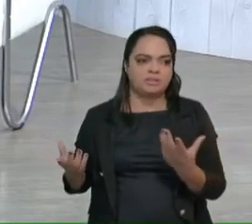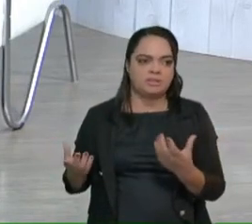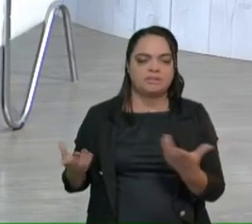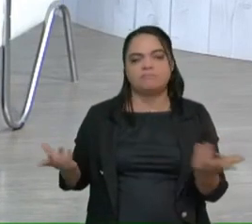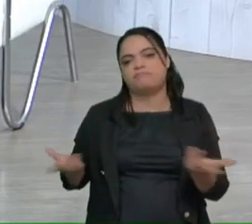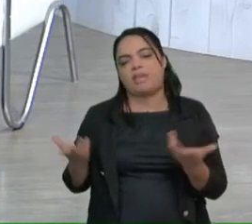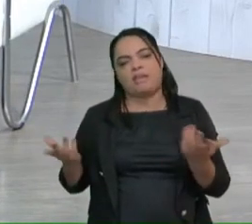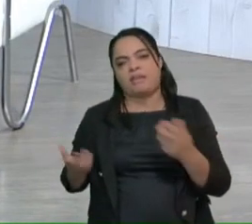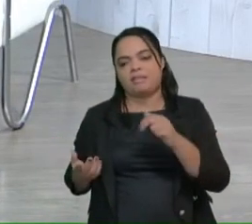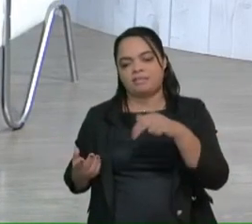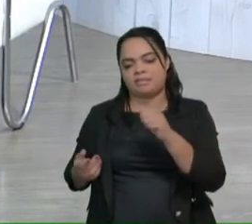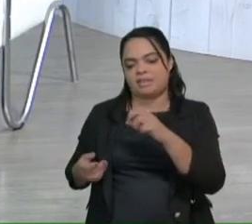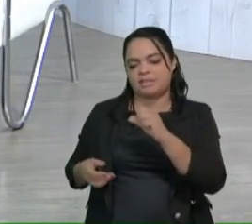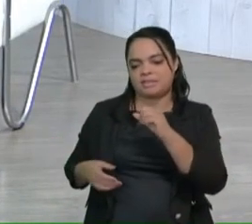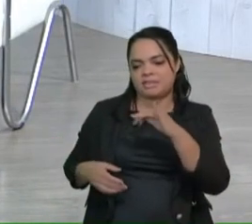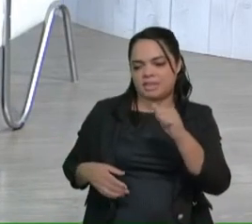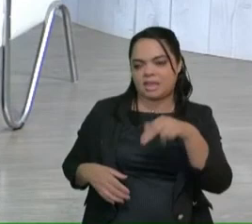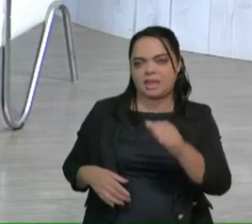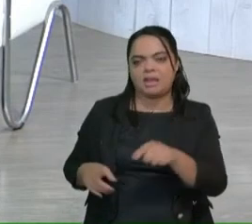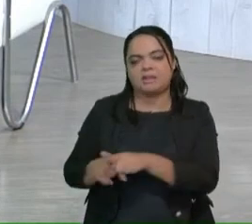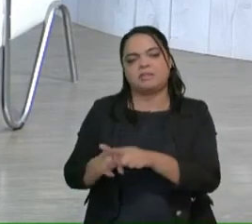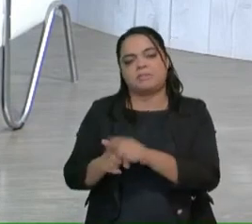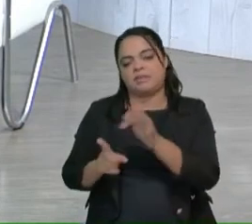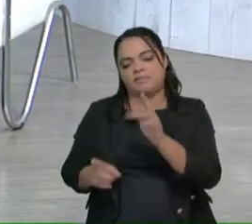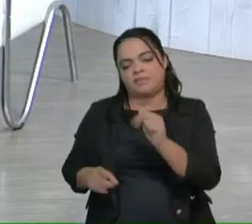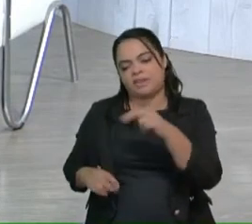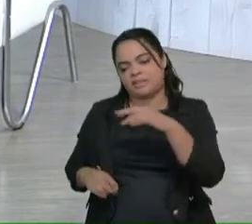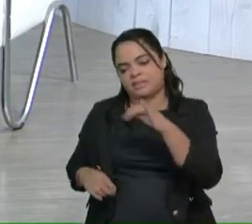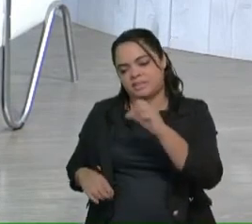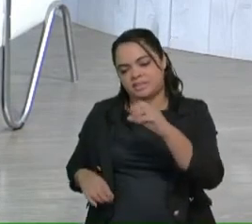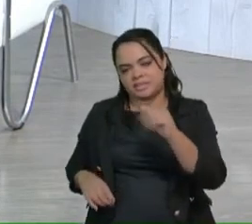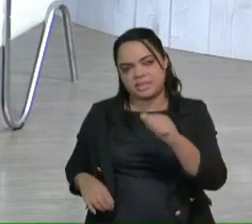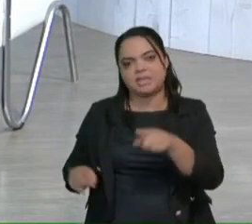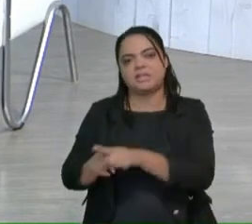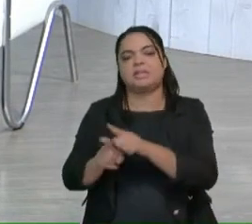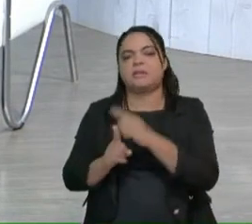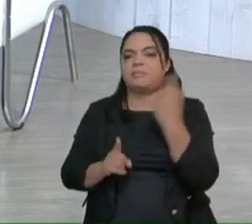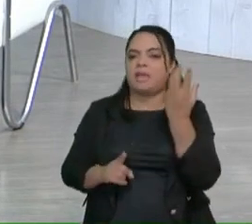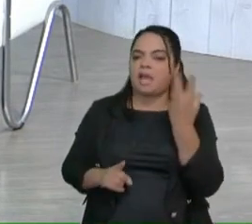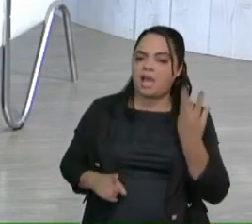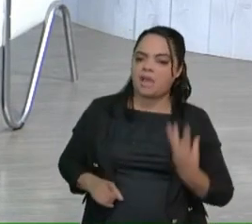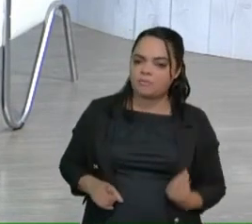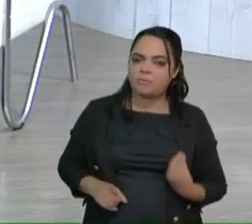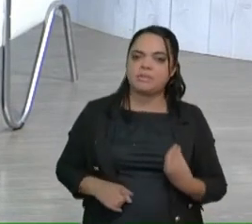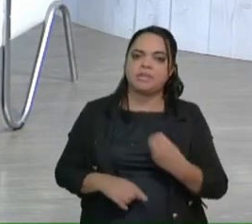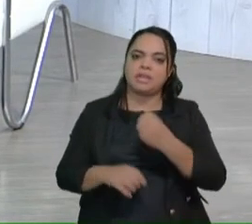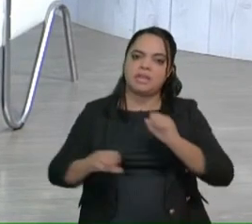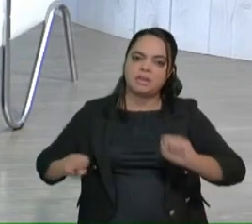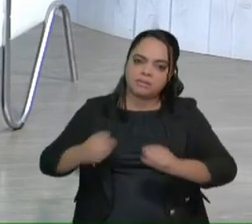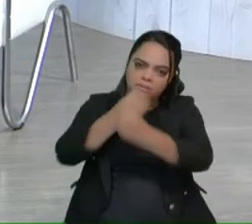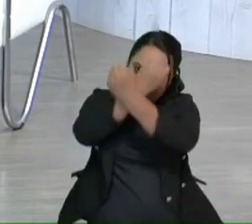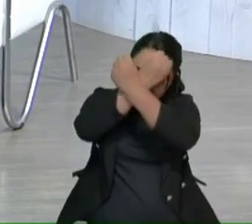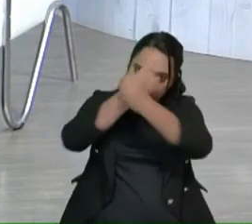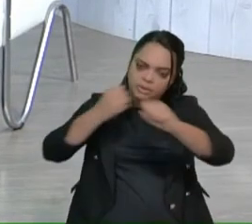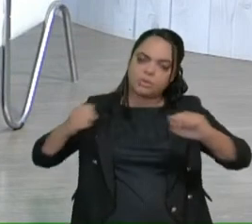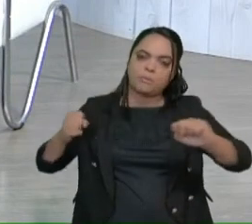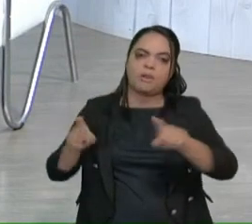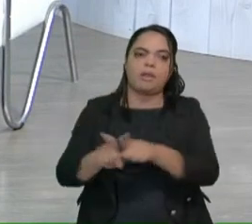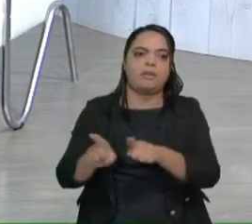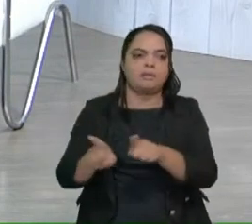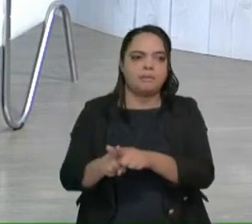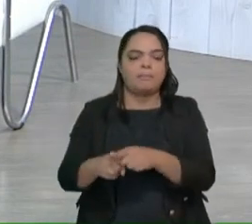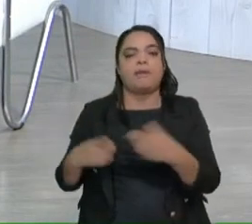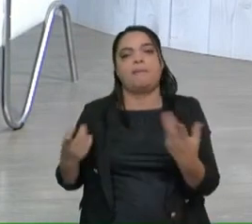Naiana espiritualidade espiritualidades afro-brasileiras como no candomblé como na umbanda